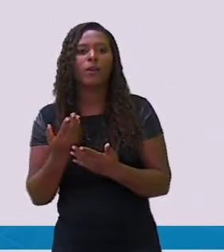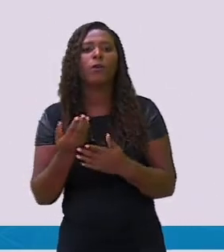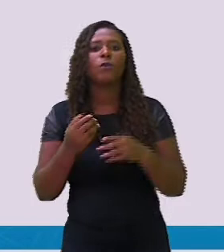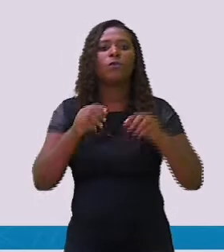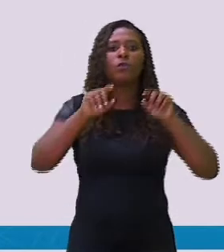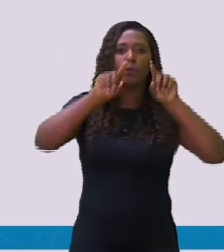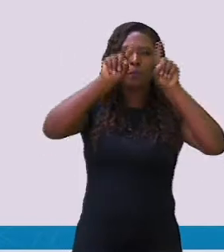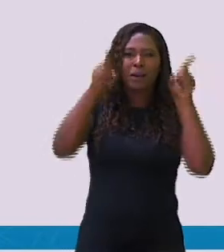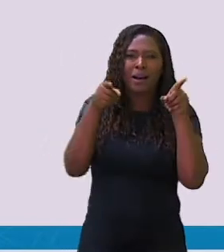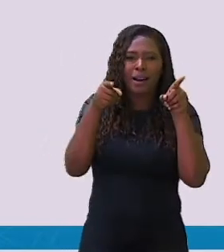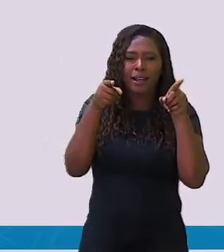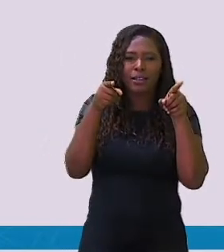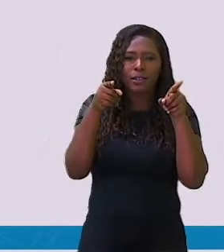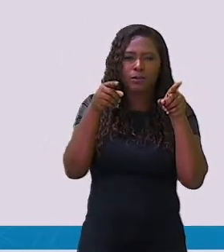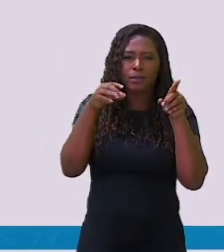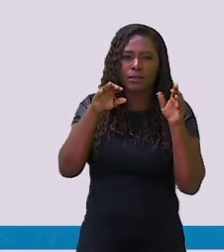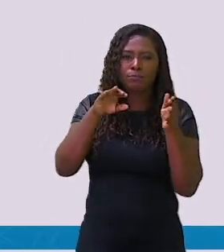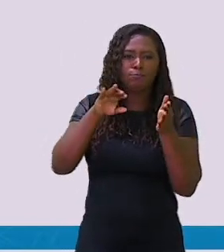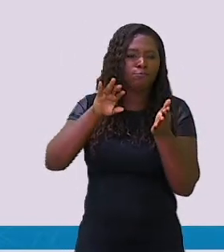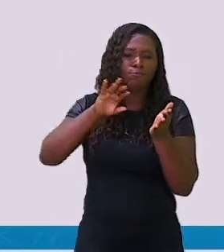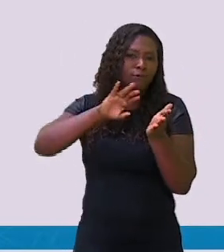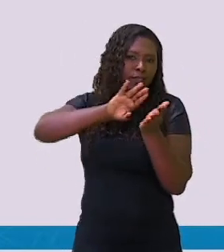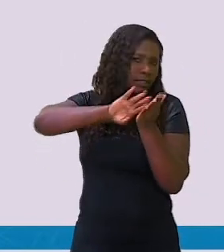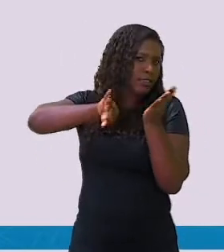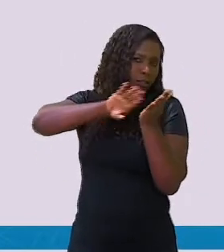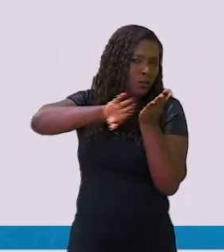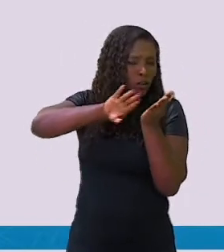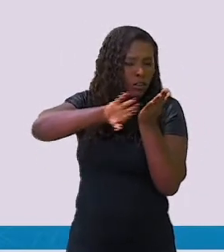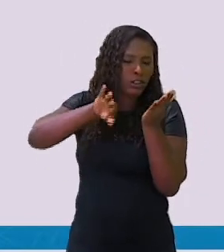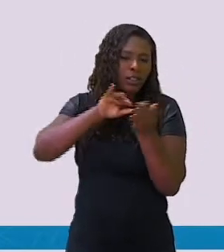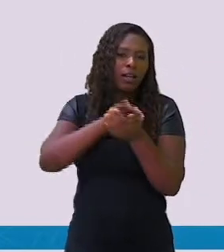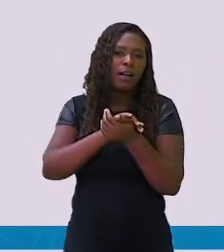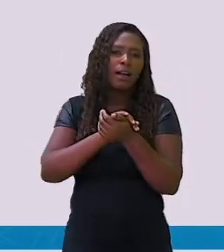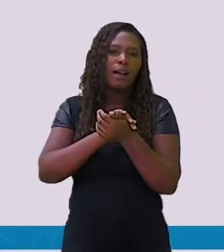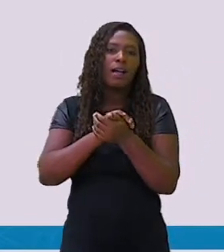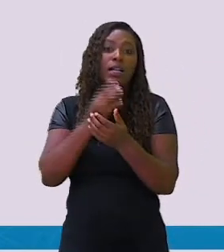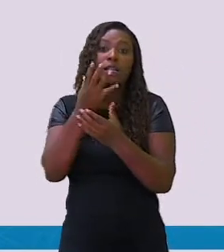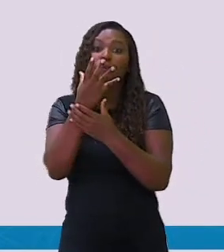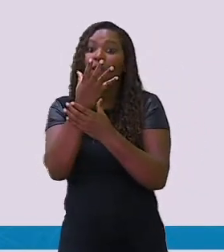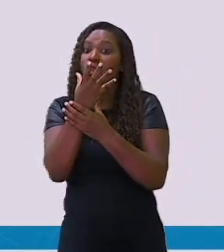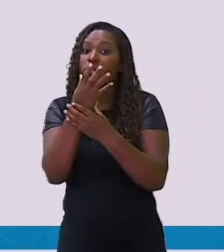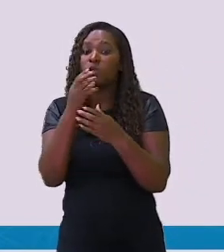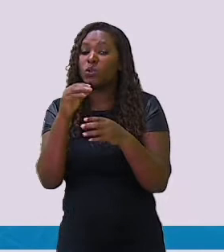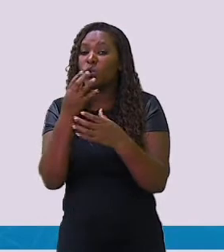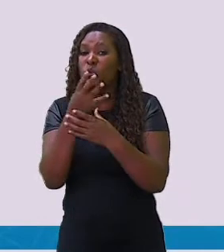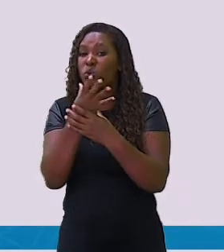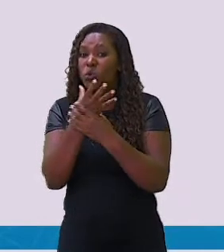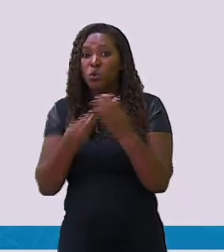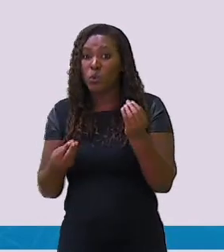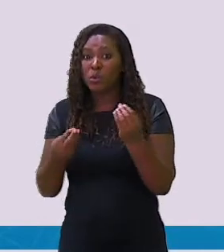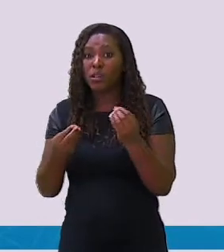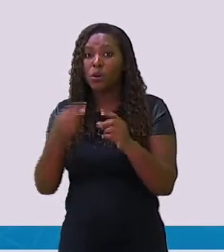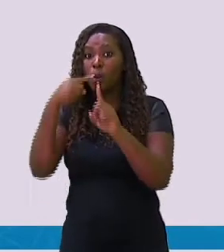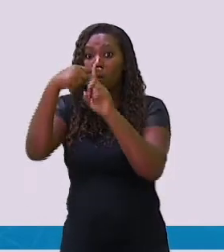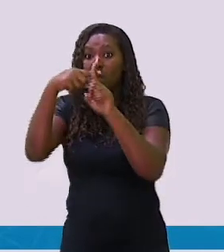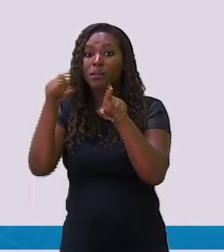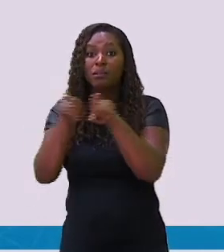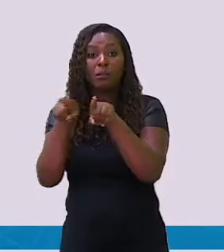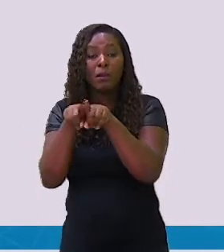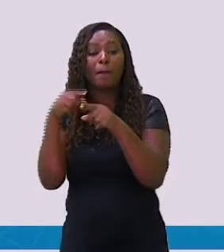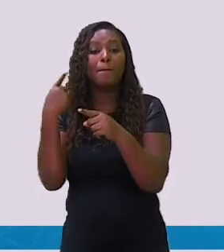2,7 vai sumir esse mais porque se o mais se adição está antes do parêntese vai terminar